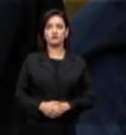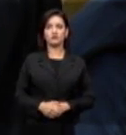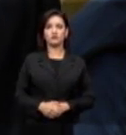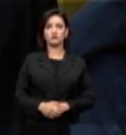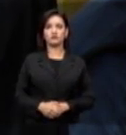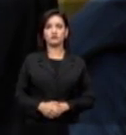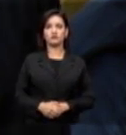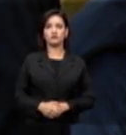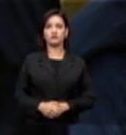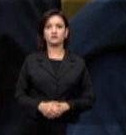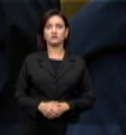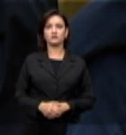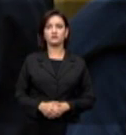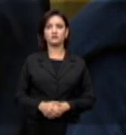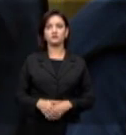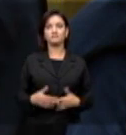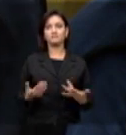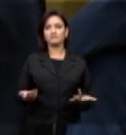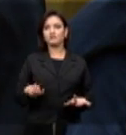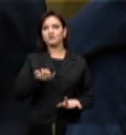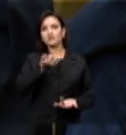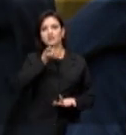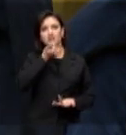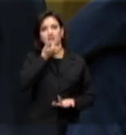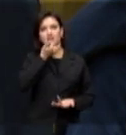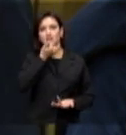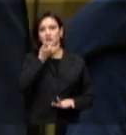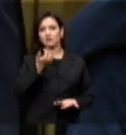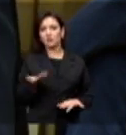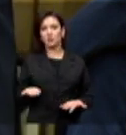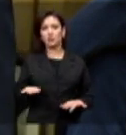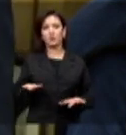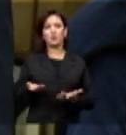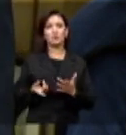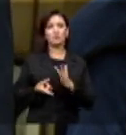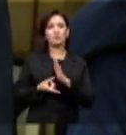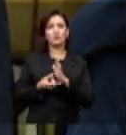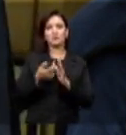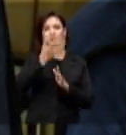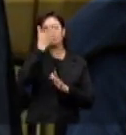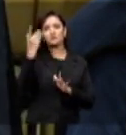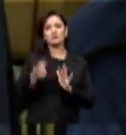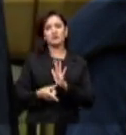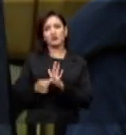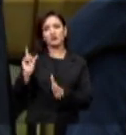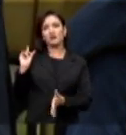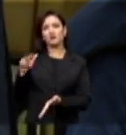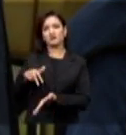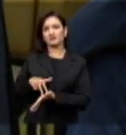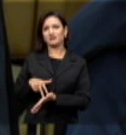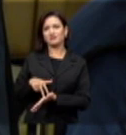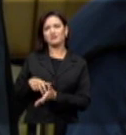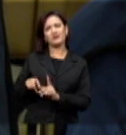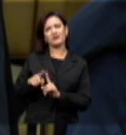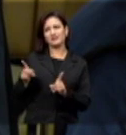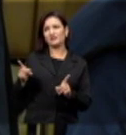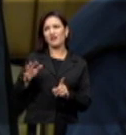E permita-me lamentar de modo especial meu antecessor, mas não é verdade que é uma